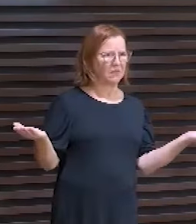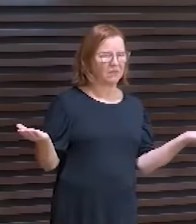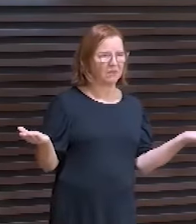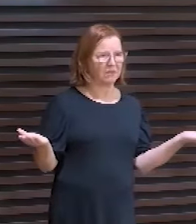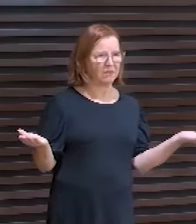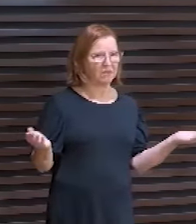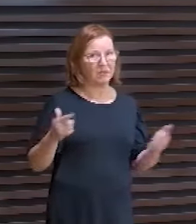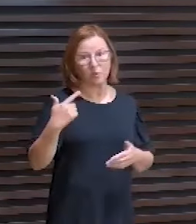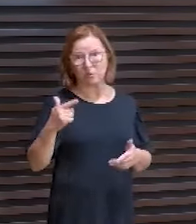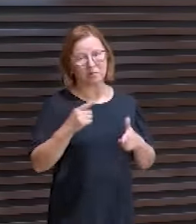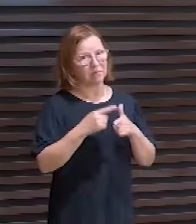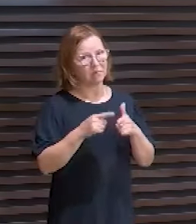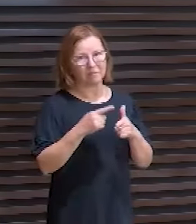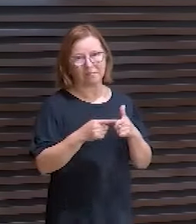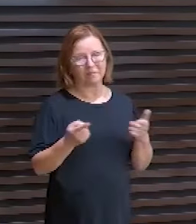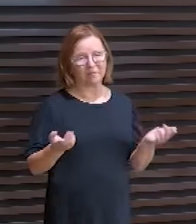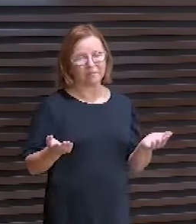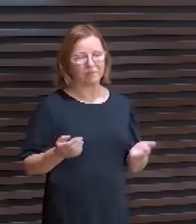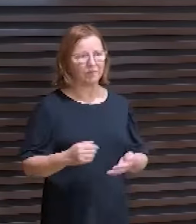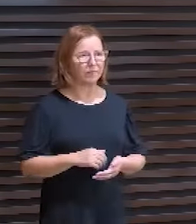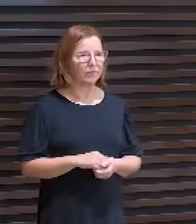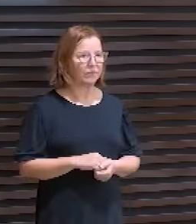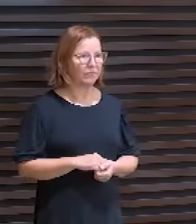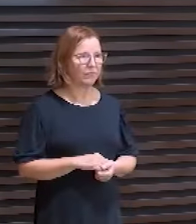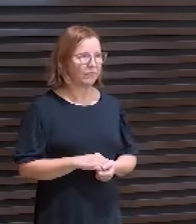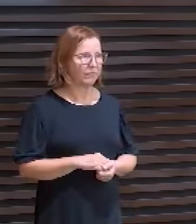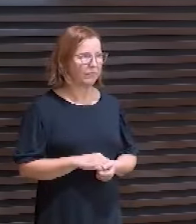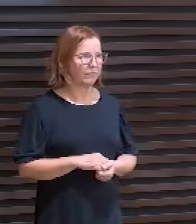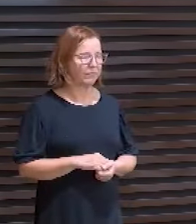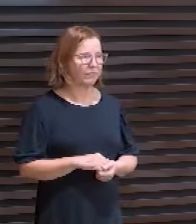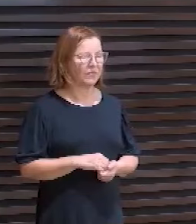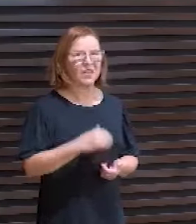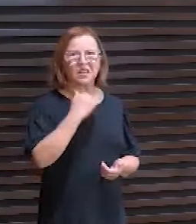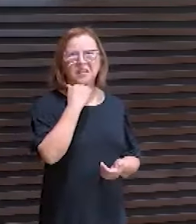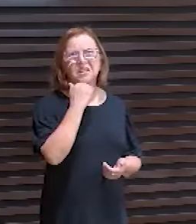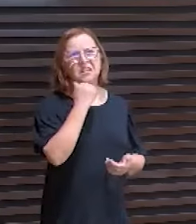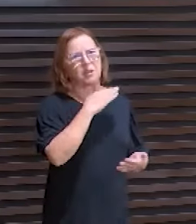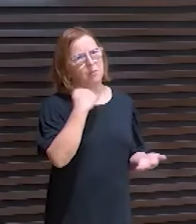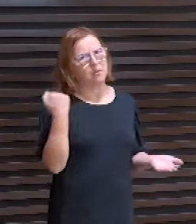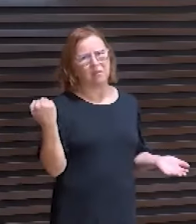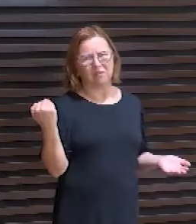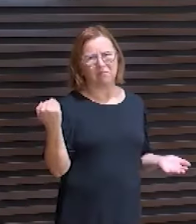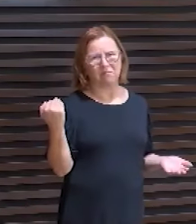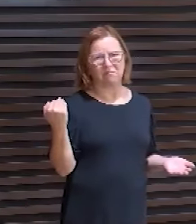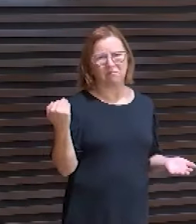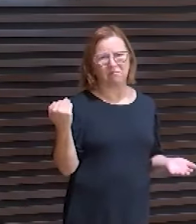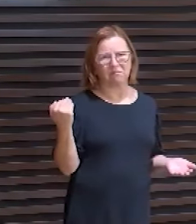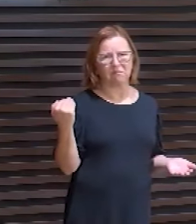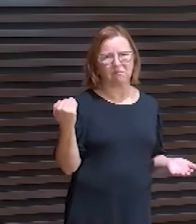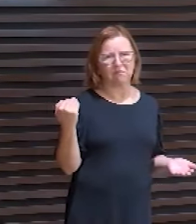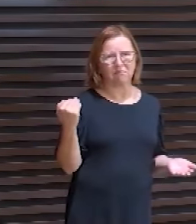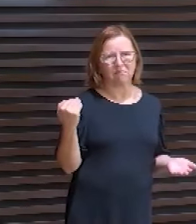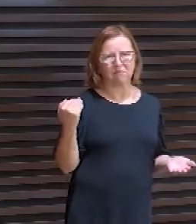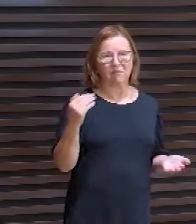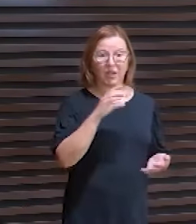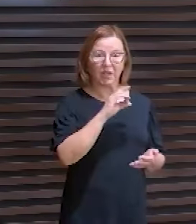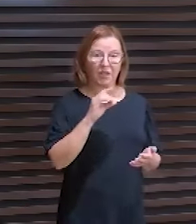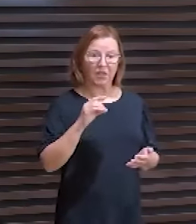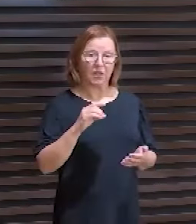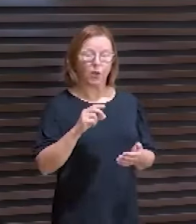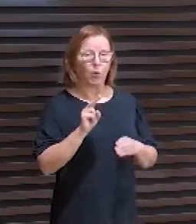não tem problema ninguém morreu tá todo mundo tocando a sua